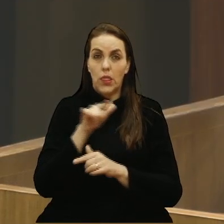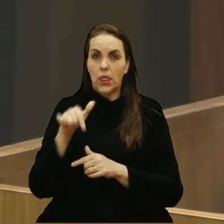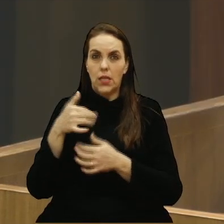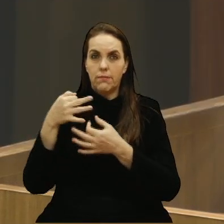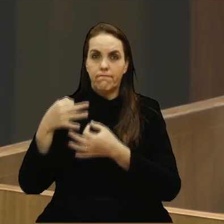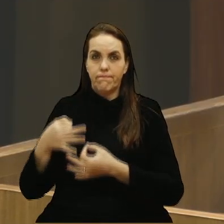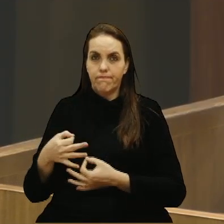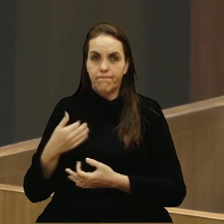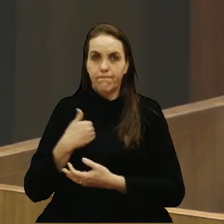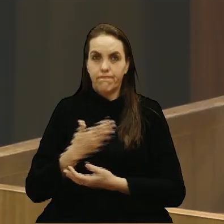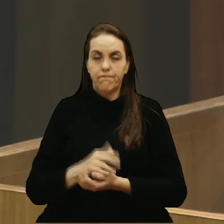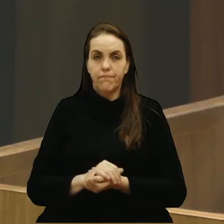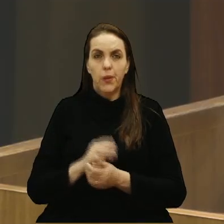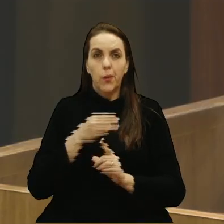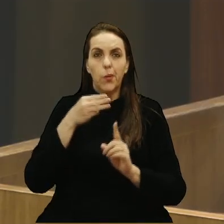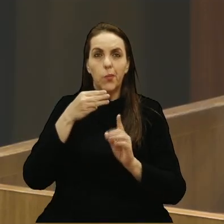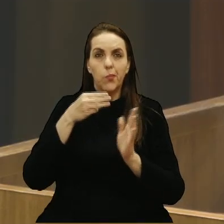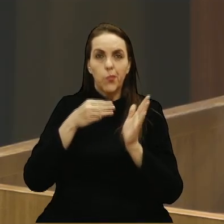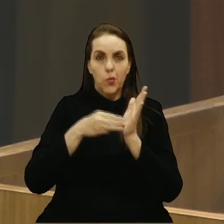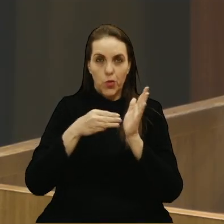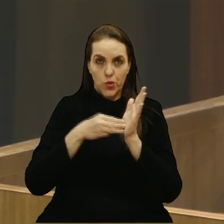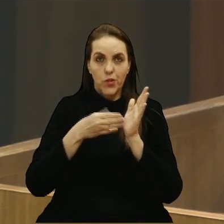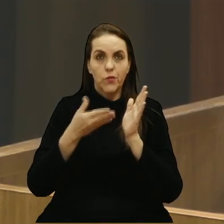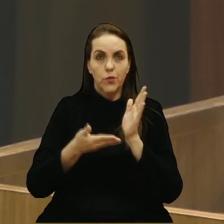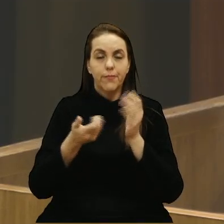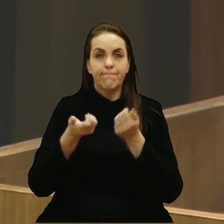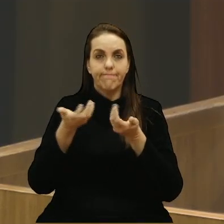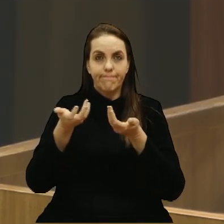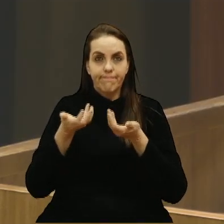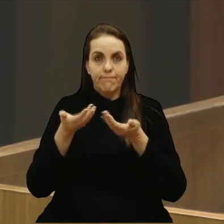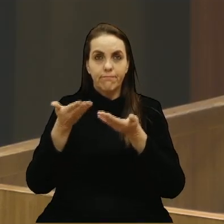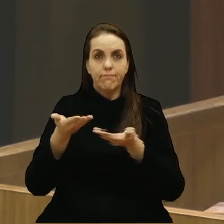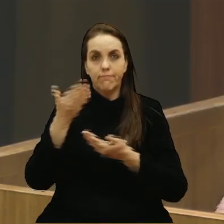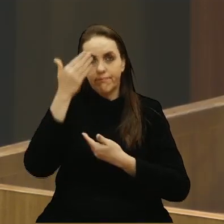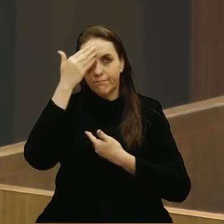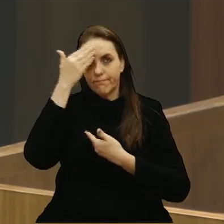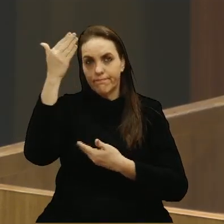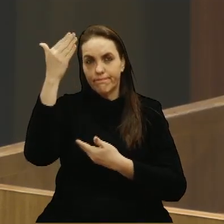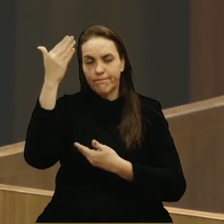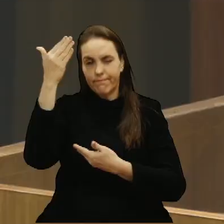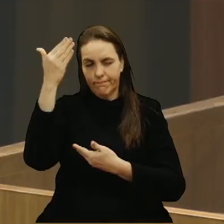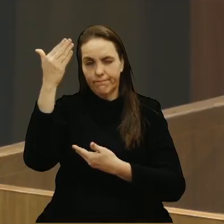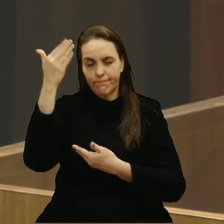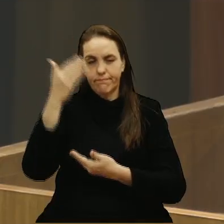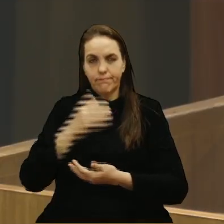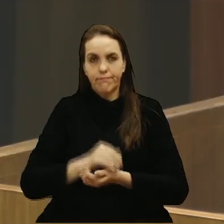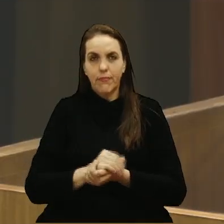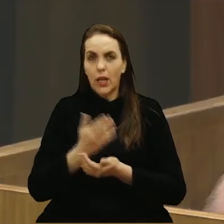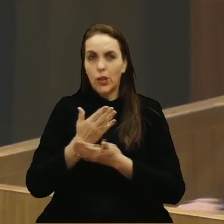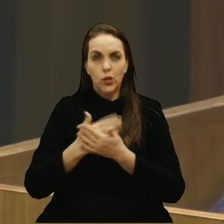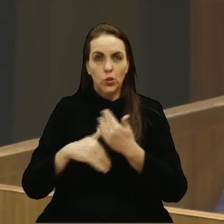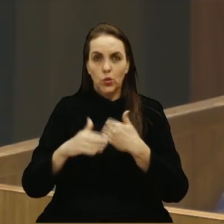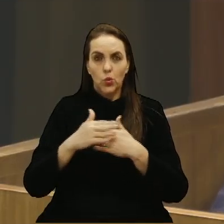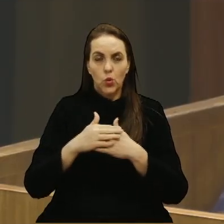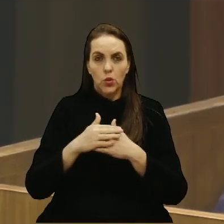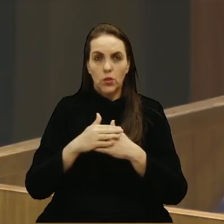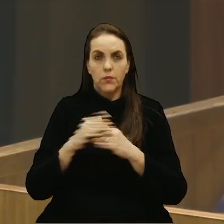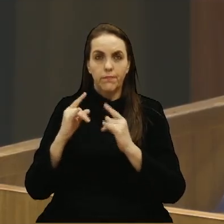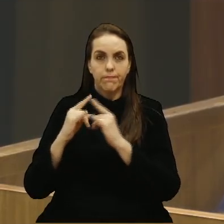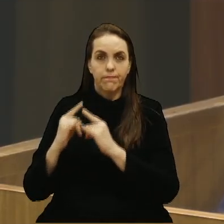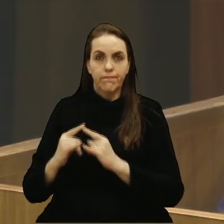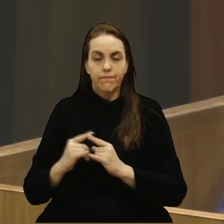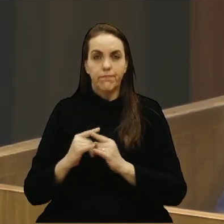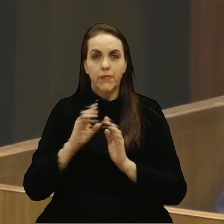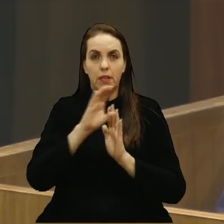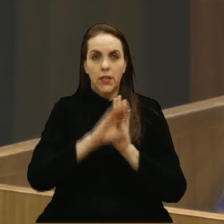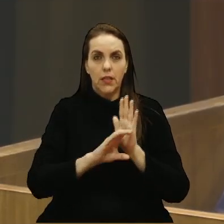E por esse motivo eu venho aqui e quero agradecer muito a todas as entidades